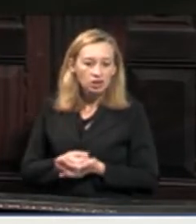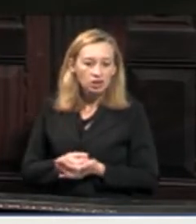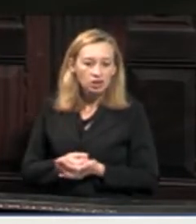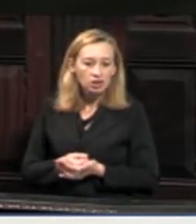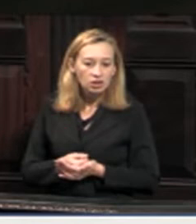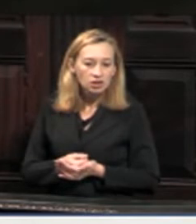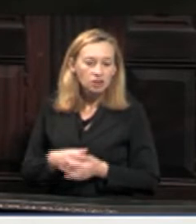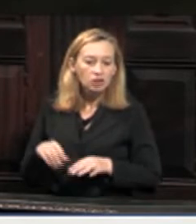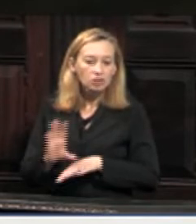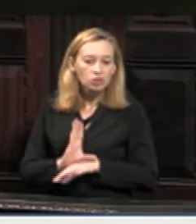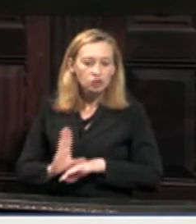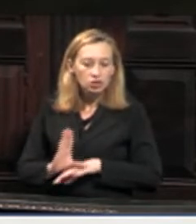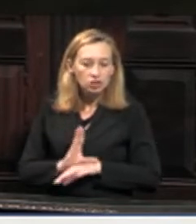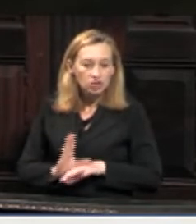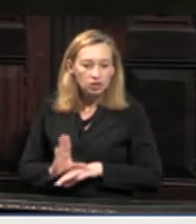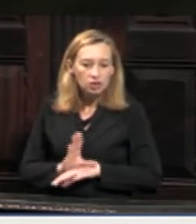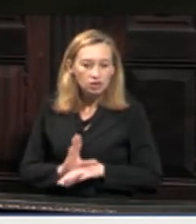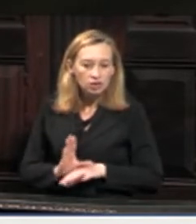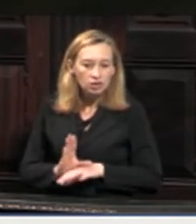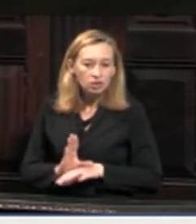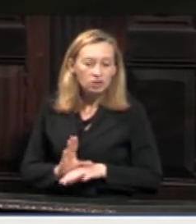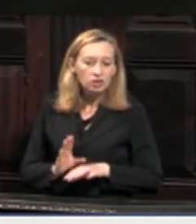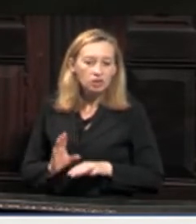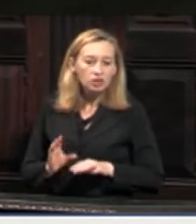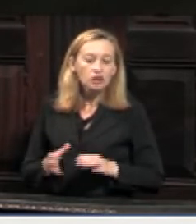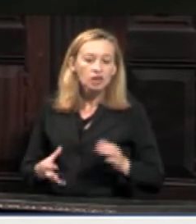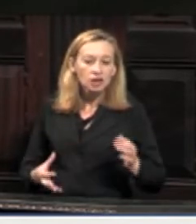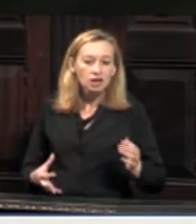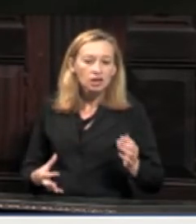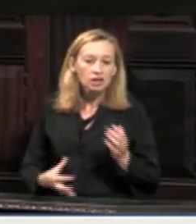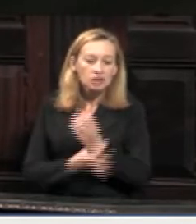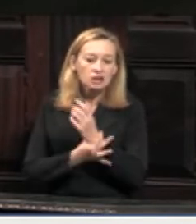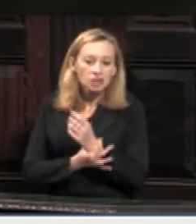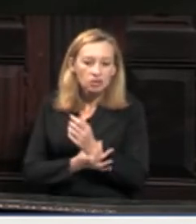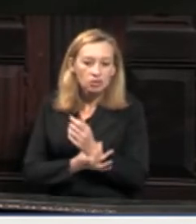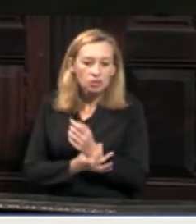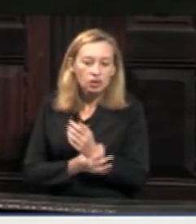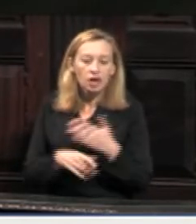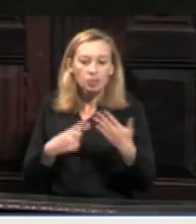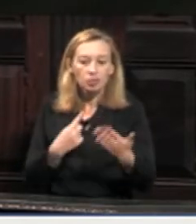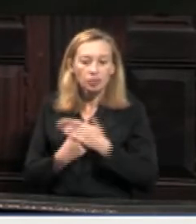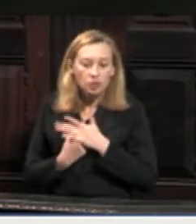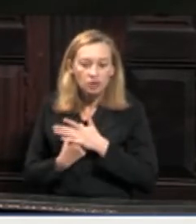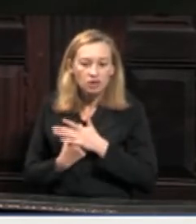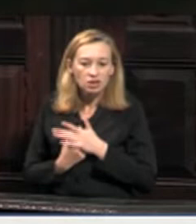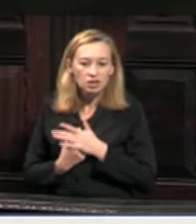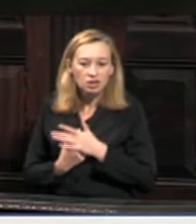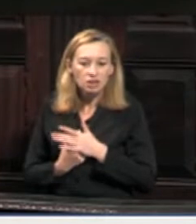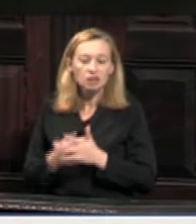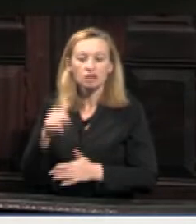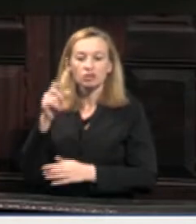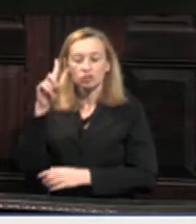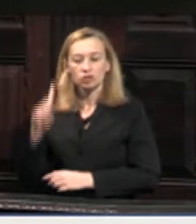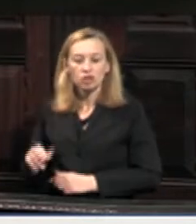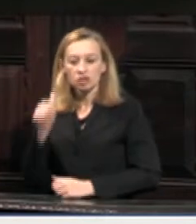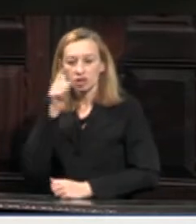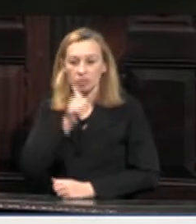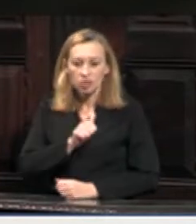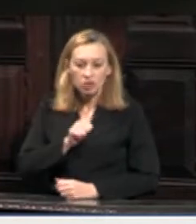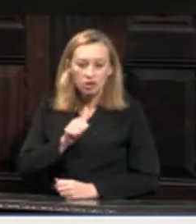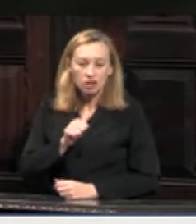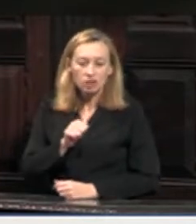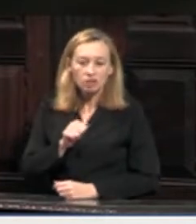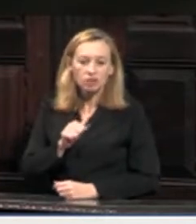de Empoderamento da Mulher, com a finalidade de assegurar a articulação das ações voltadas à proteção e à promoção dos direitos da mulher,